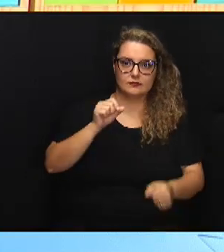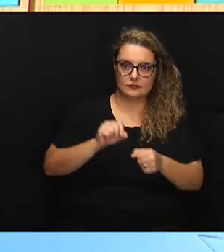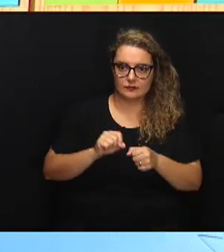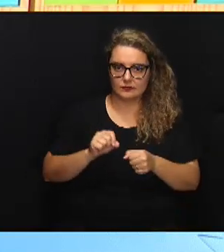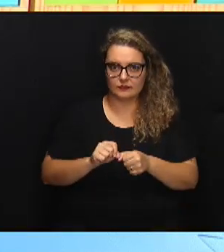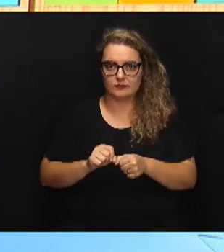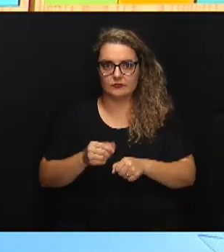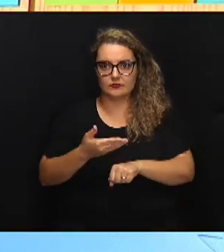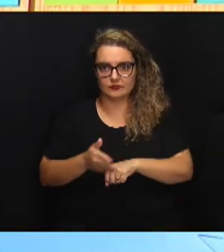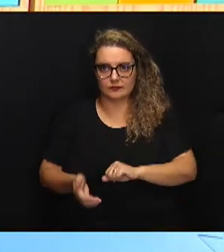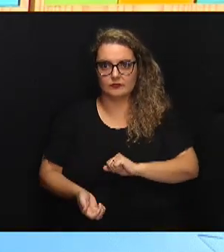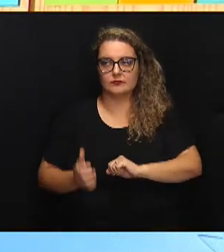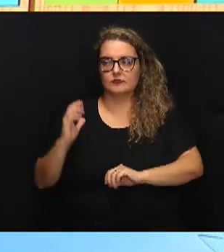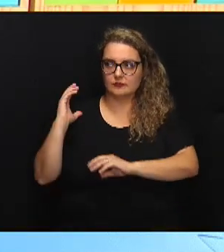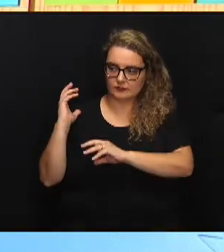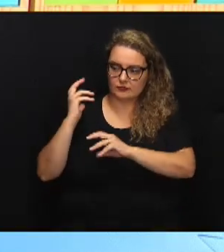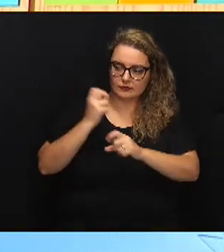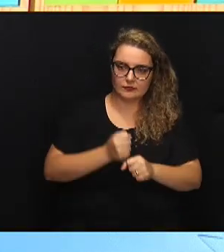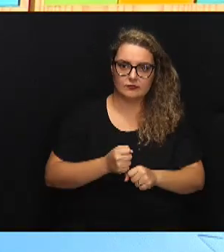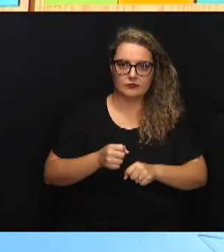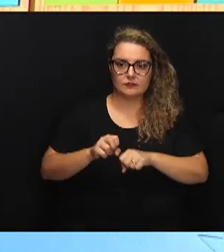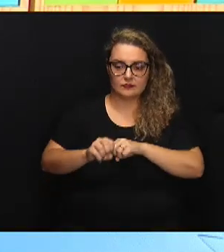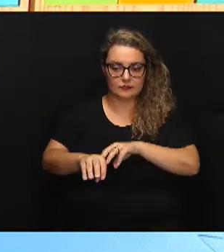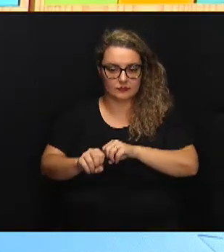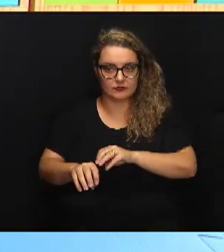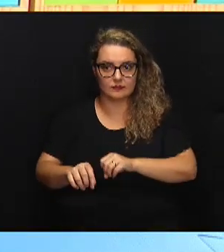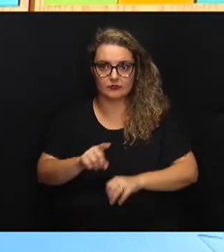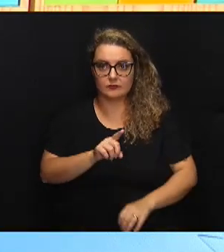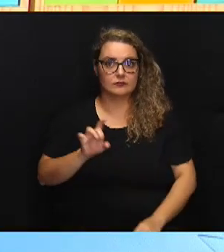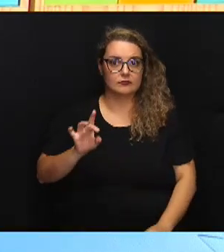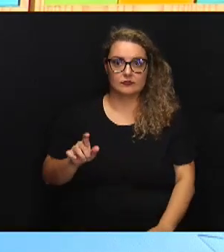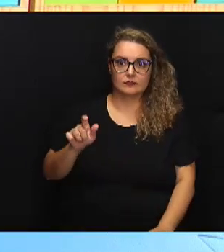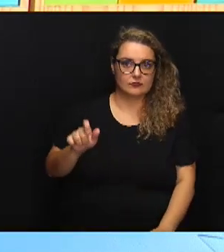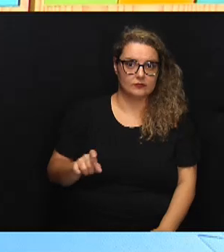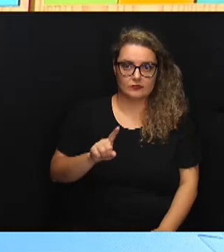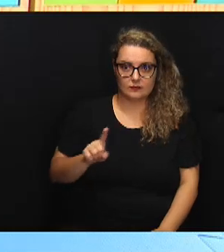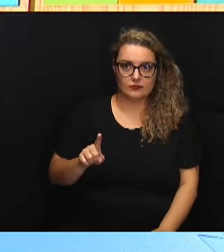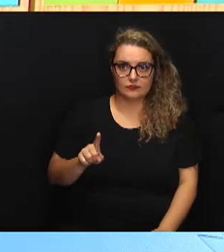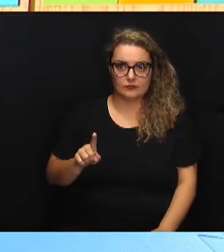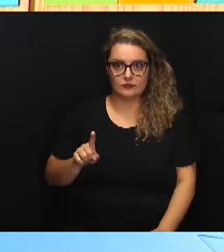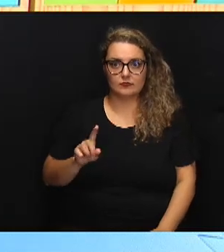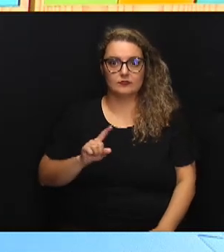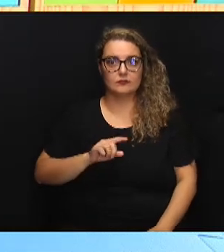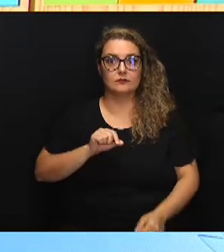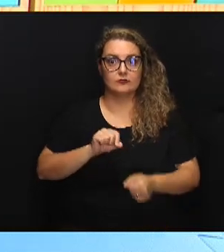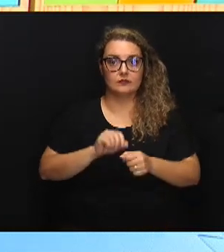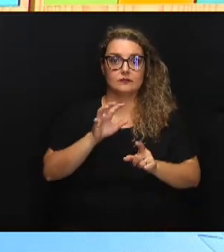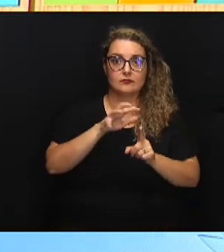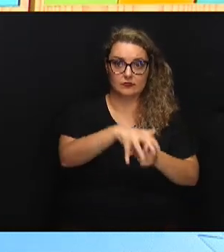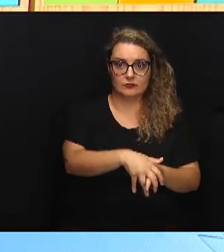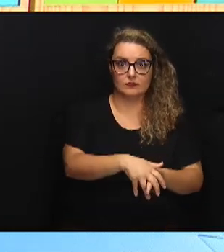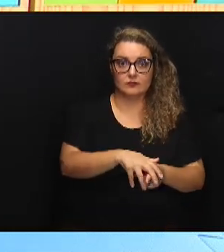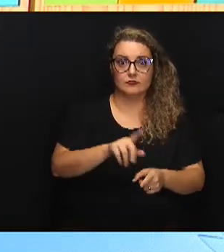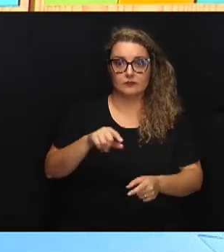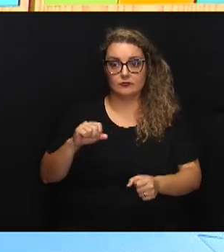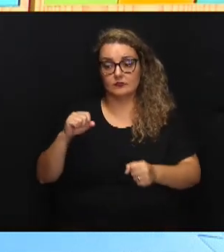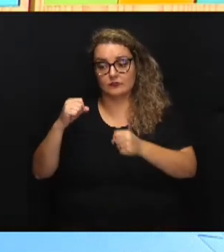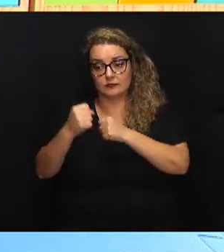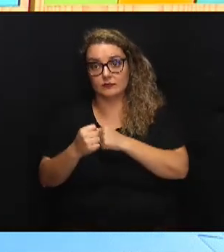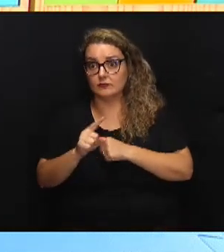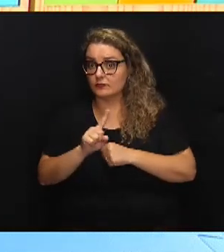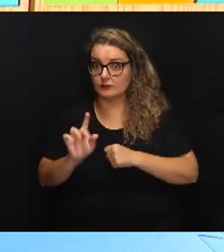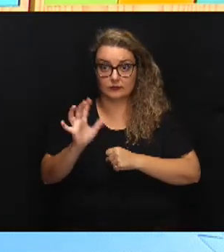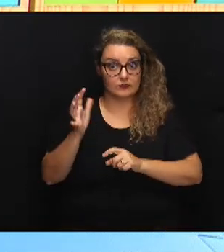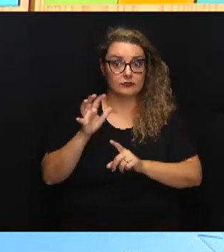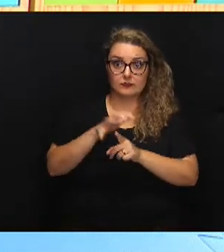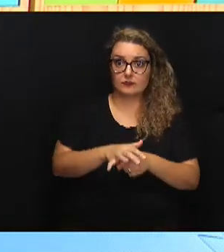treino de jiu-jitsu, a gente instrui ele a não ser só aquele que não vai praticar o bullying, mas aquele que vai defender o bullying. Então, a maioria dos